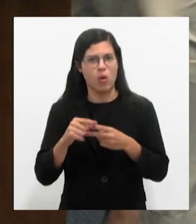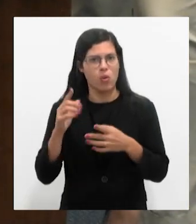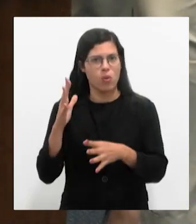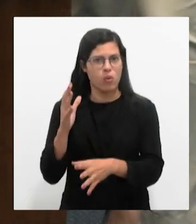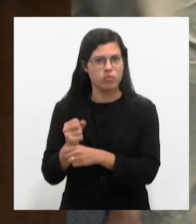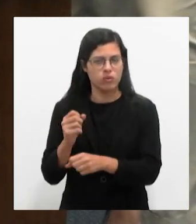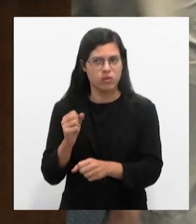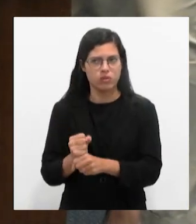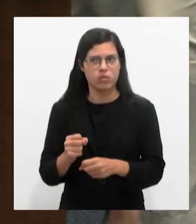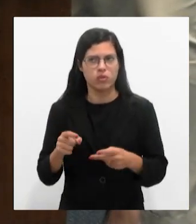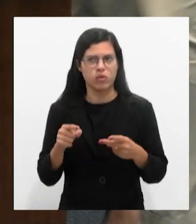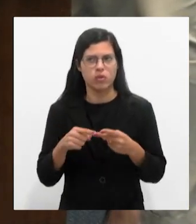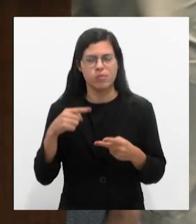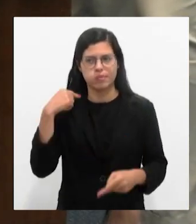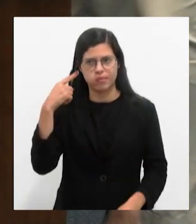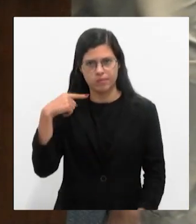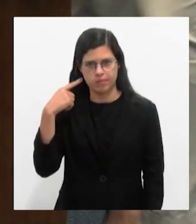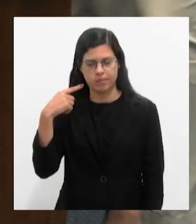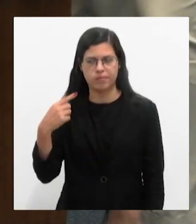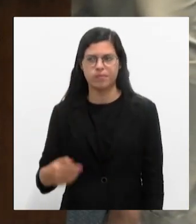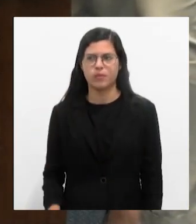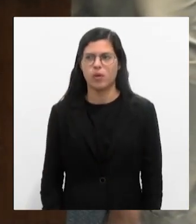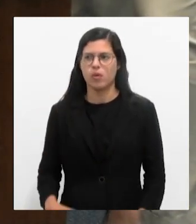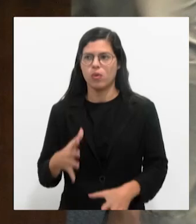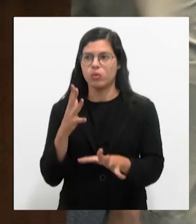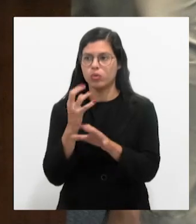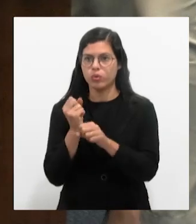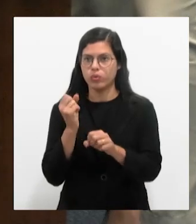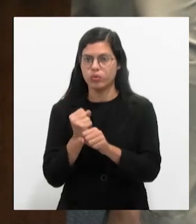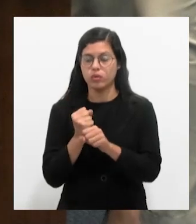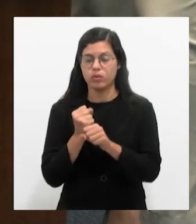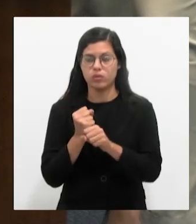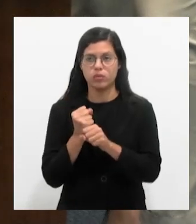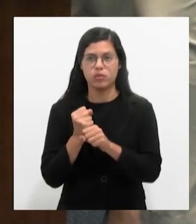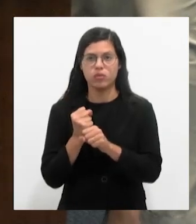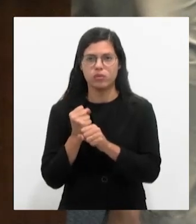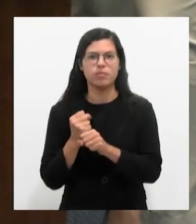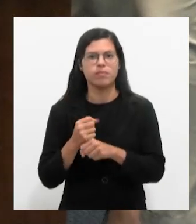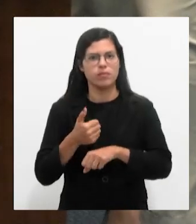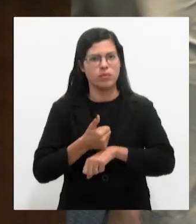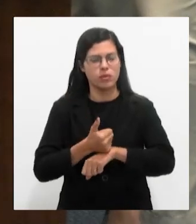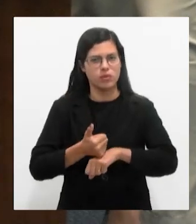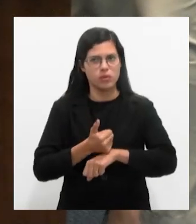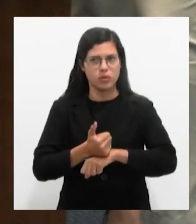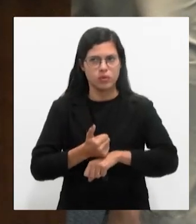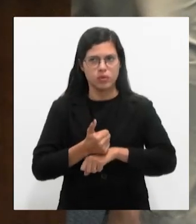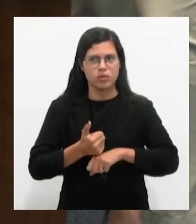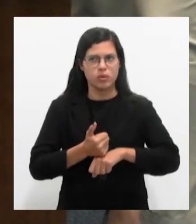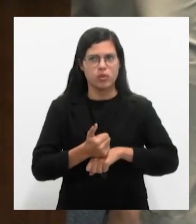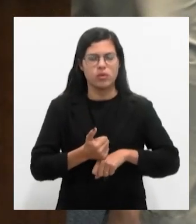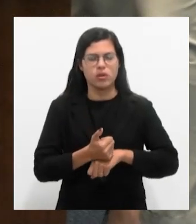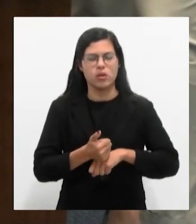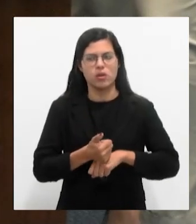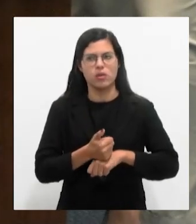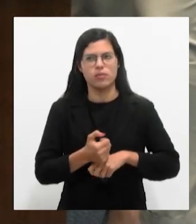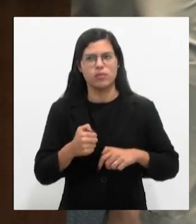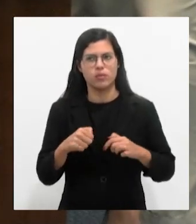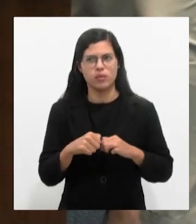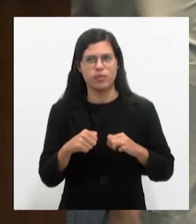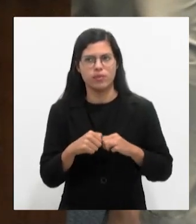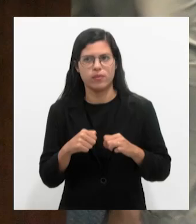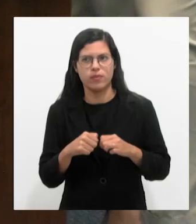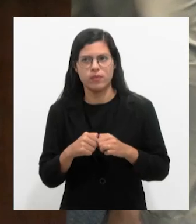contadores e os advogados. Os contadores, que são aqueles profissionais que escrituram